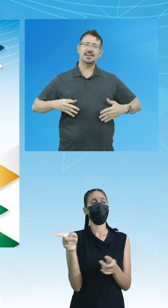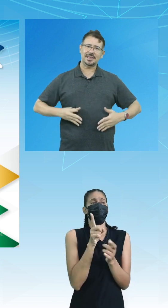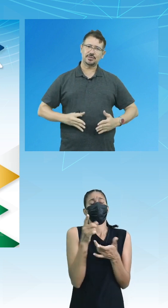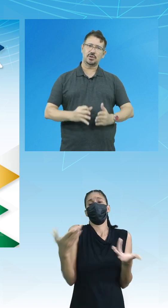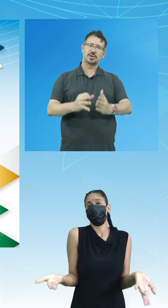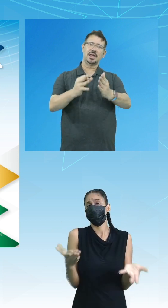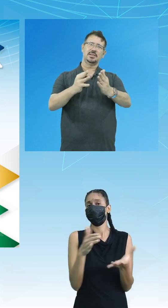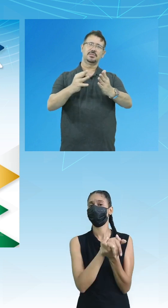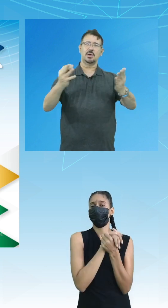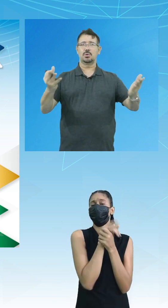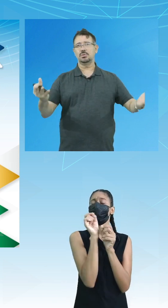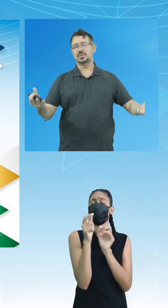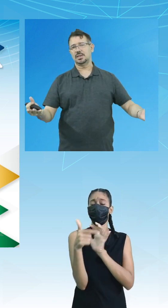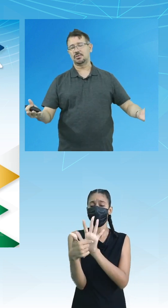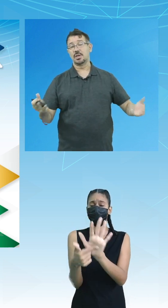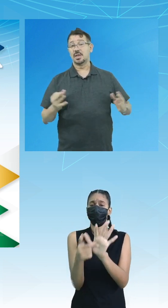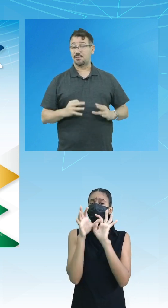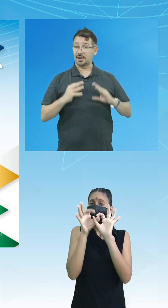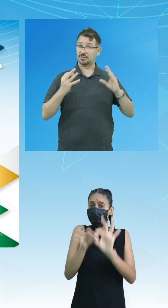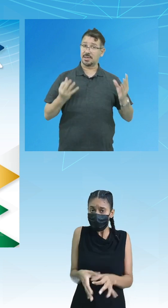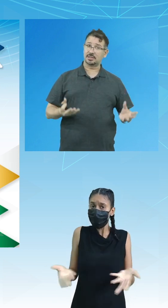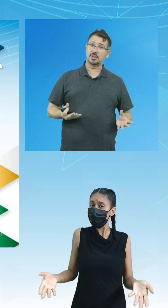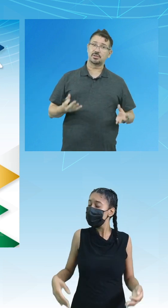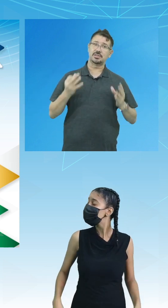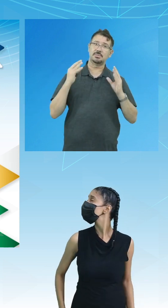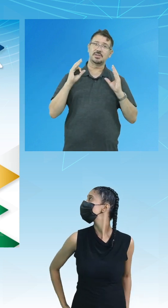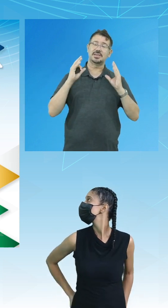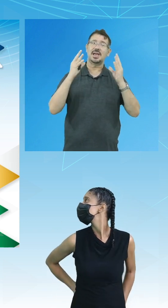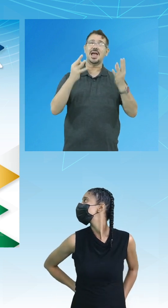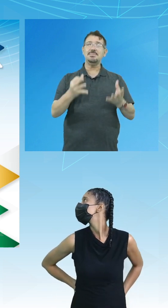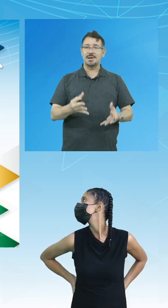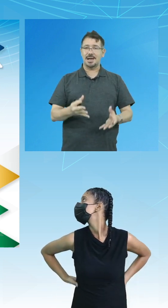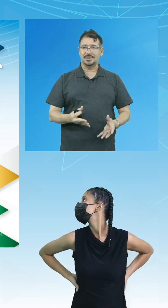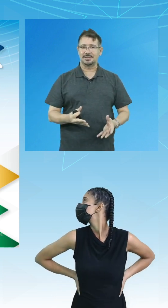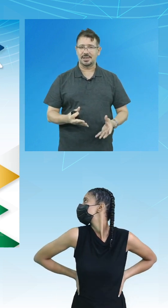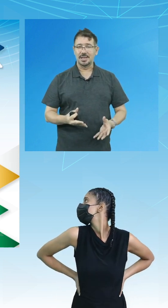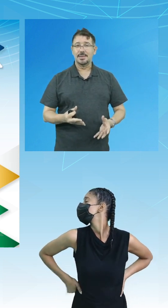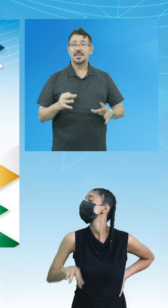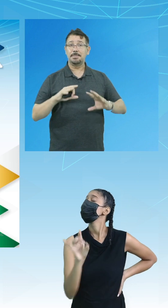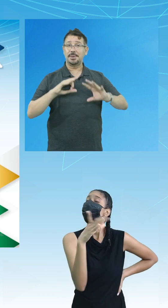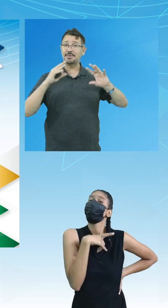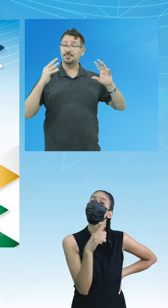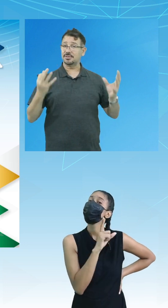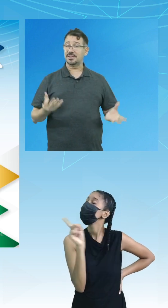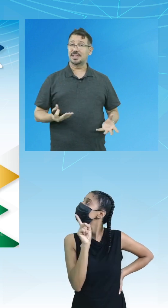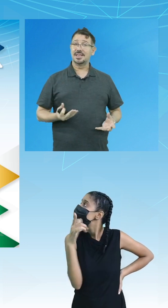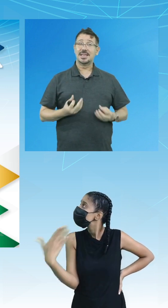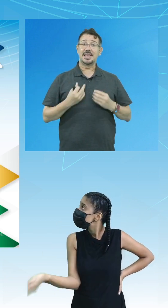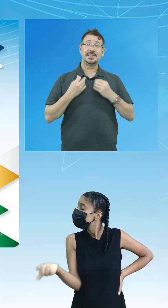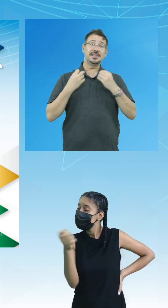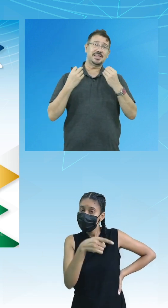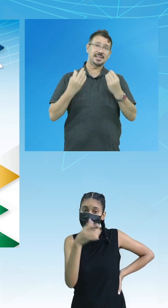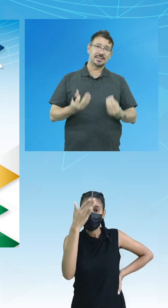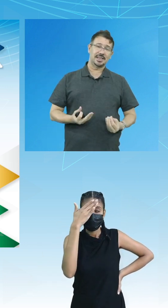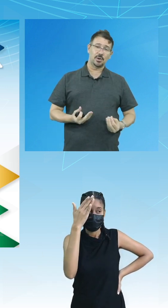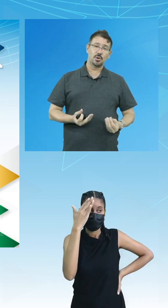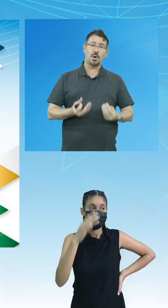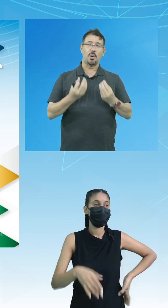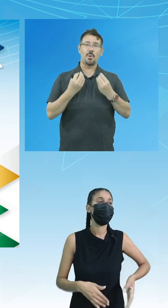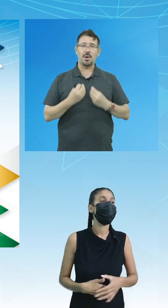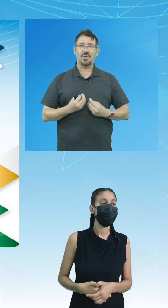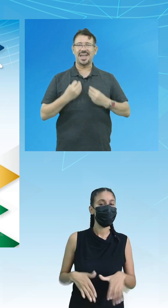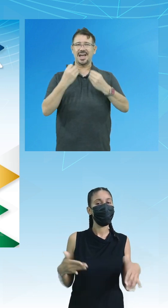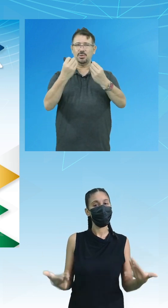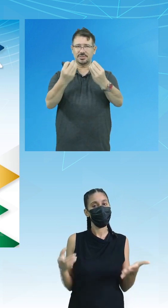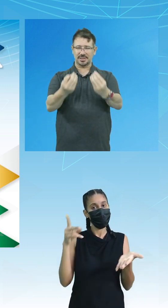vai direcionar isso? É o contexto. Infelizmente, nós só temos aqui a imagem. E para você entender